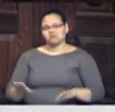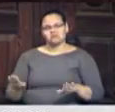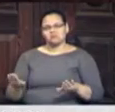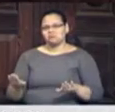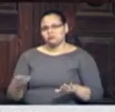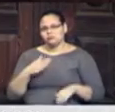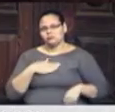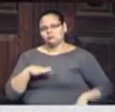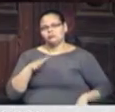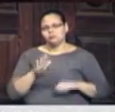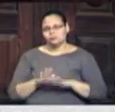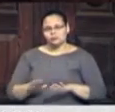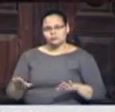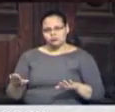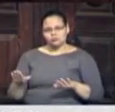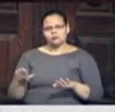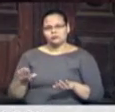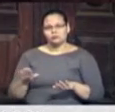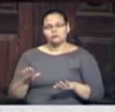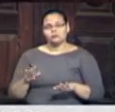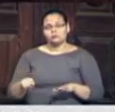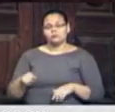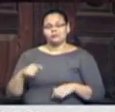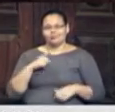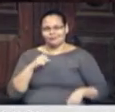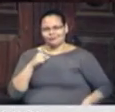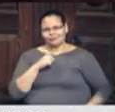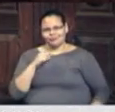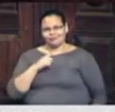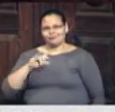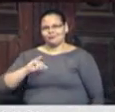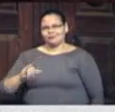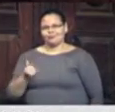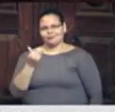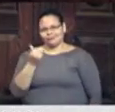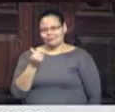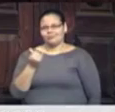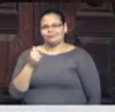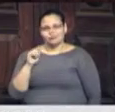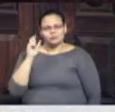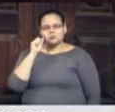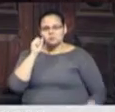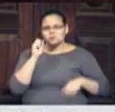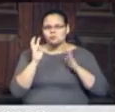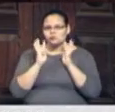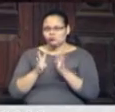tranquilíssimas, inclusive onde se tem a oportunidade de ouvir